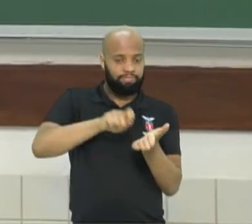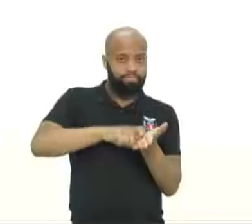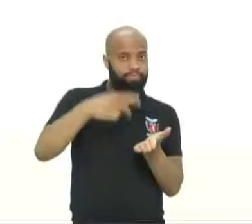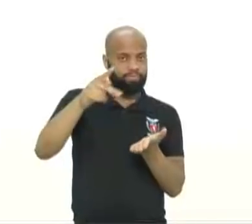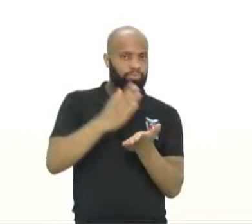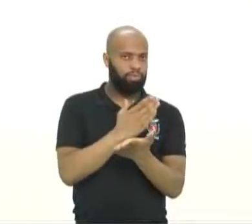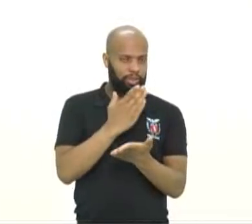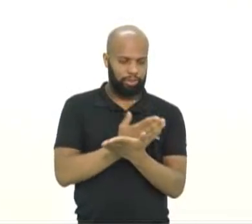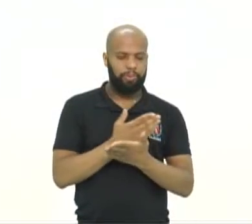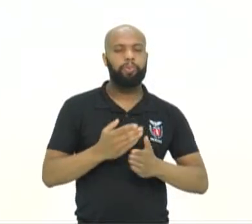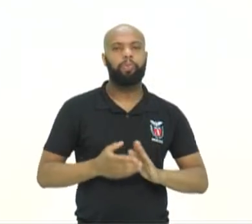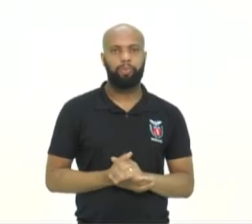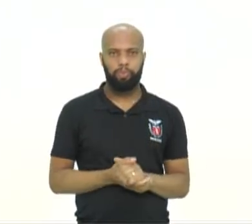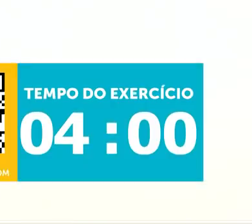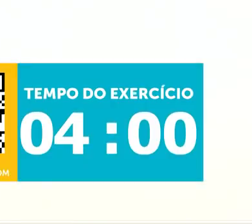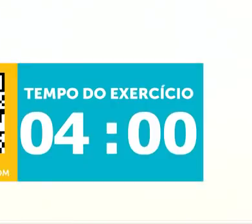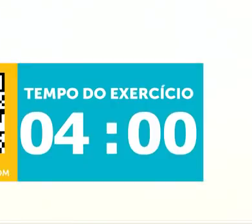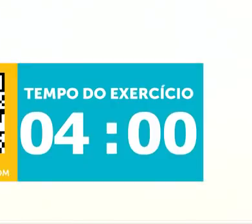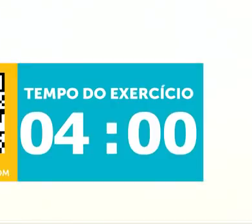lá.